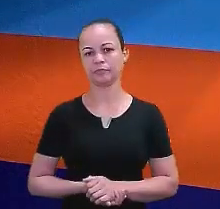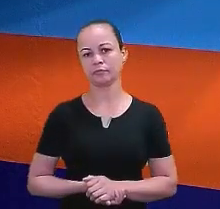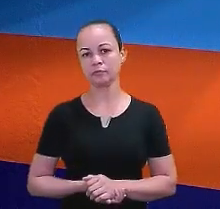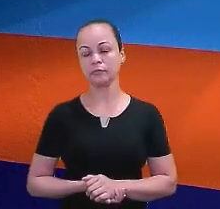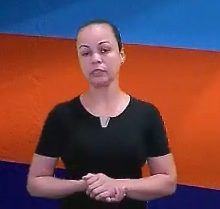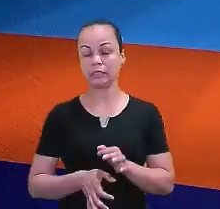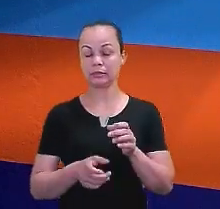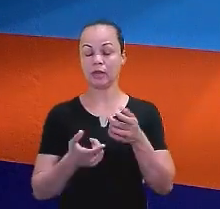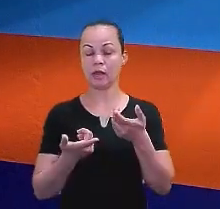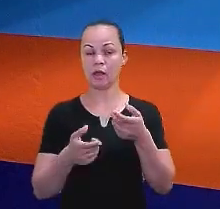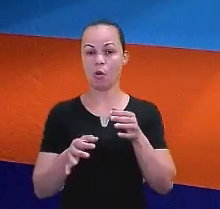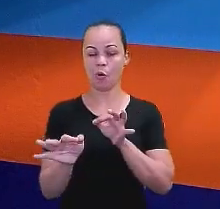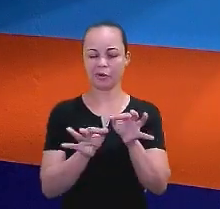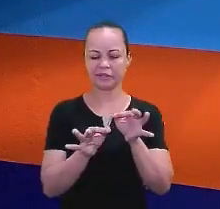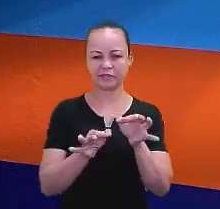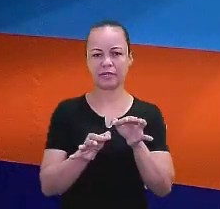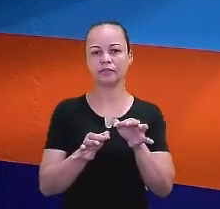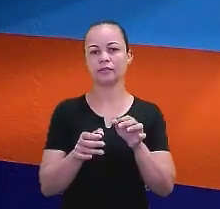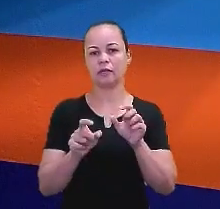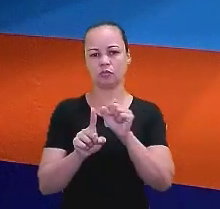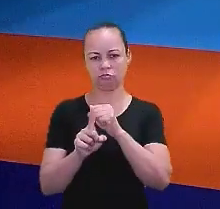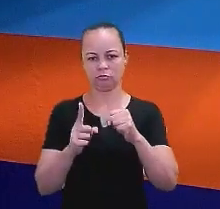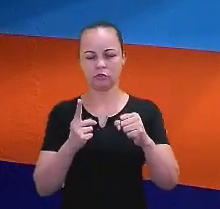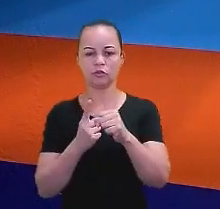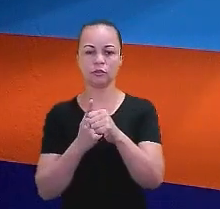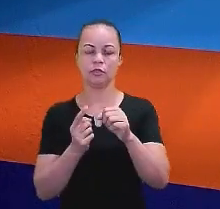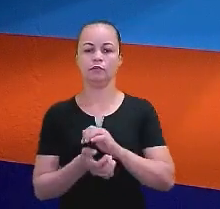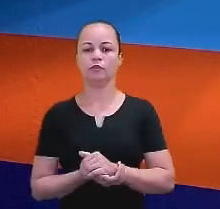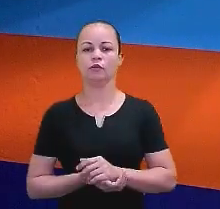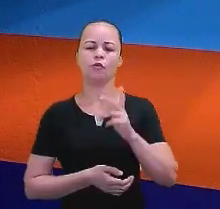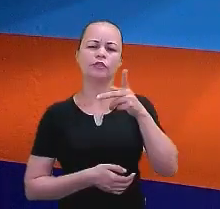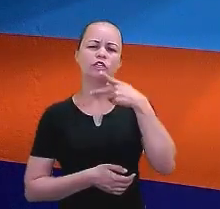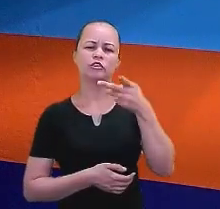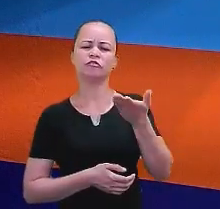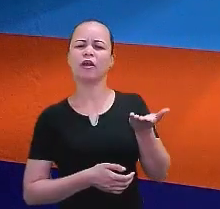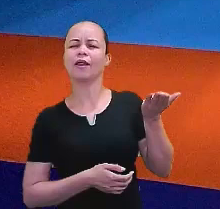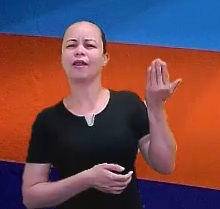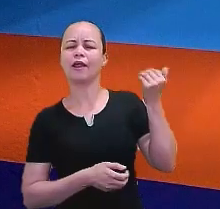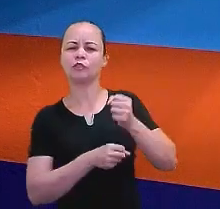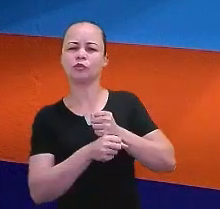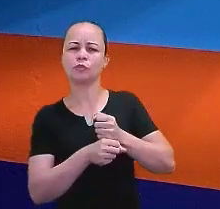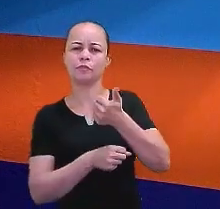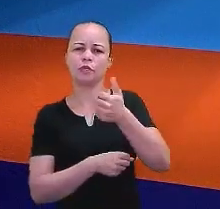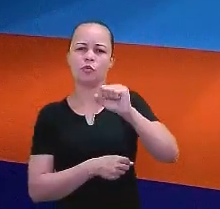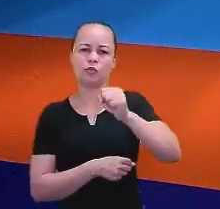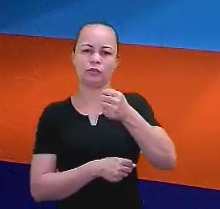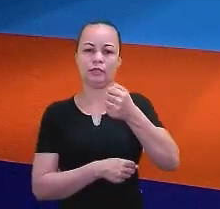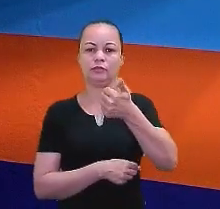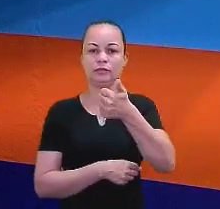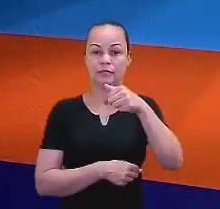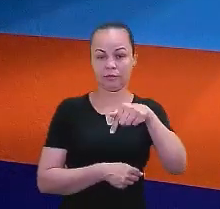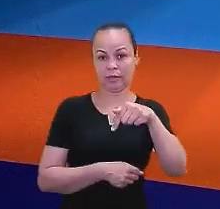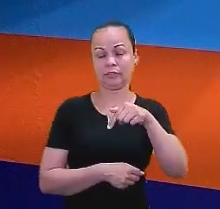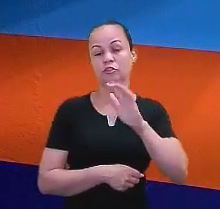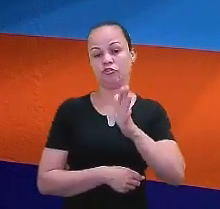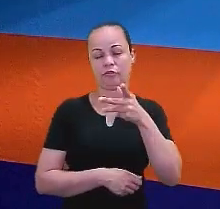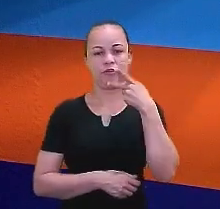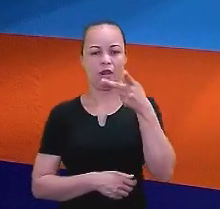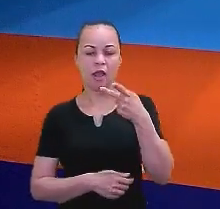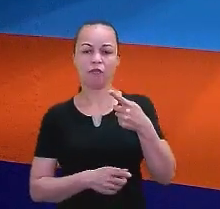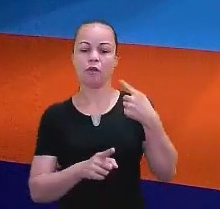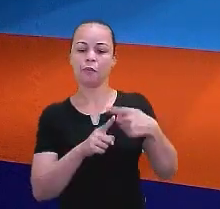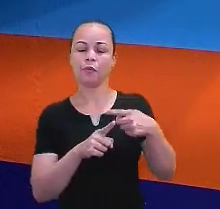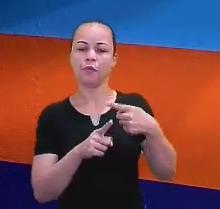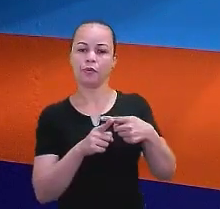social. Então, quando a gente fala que lá atrás, já em 1817, por exemplo, já se falava, é porque quando